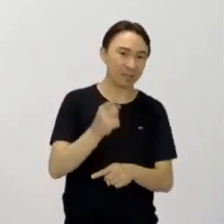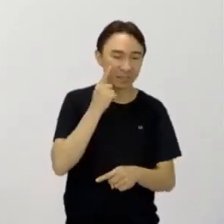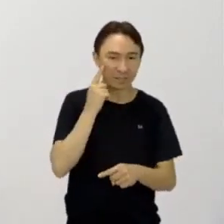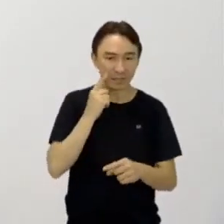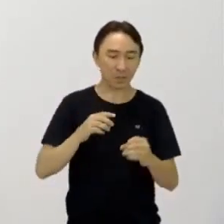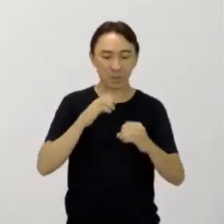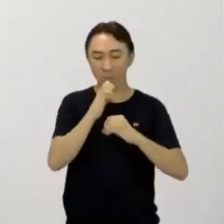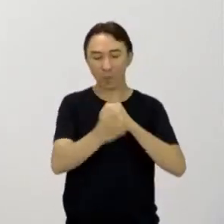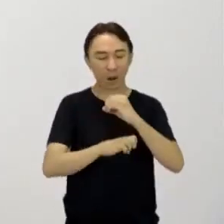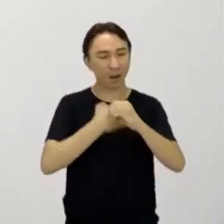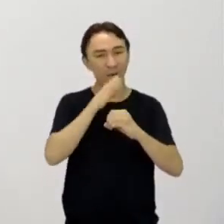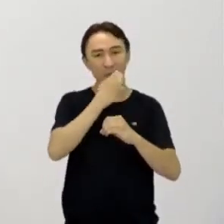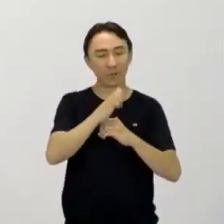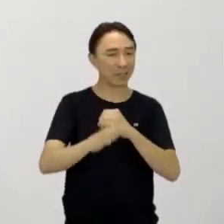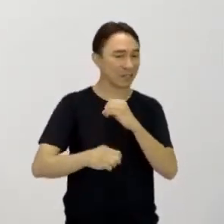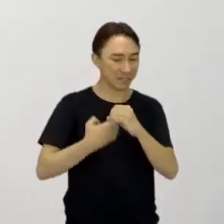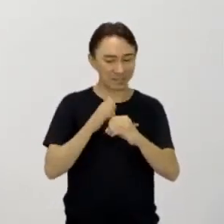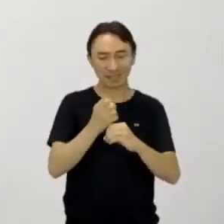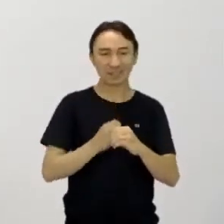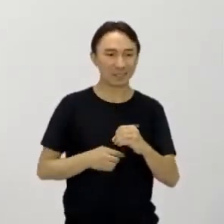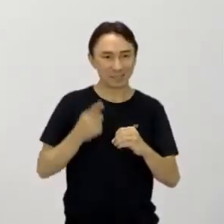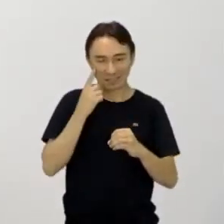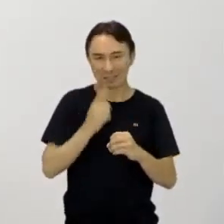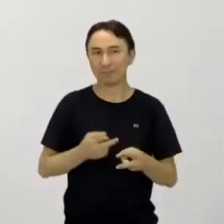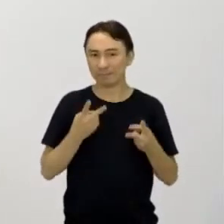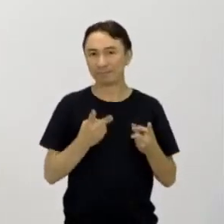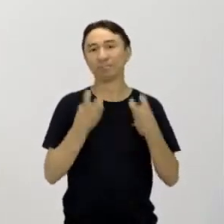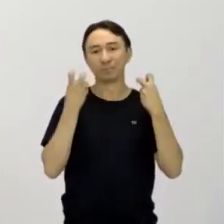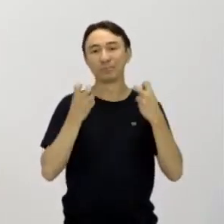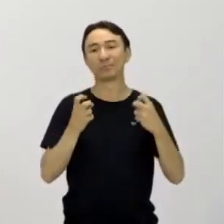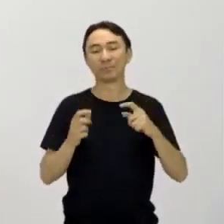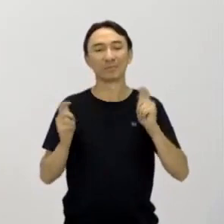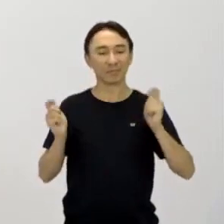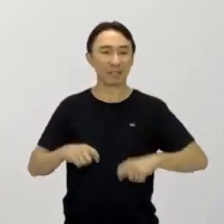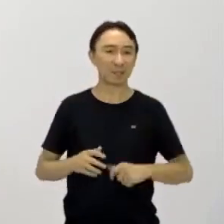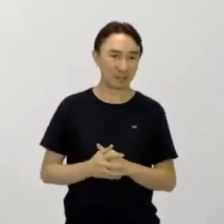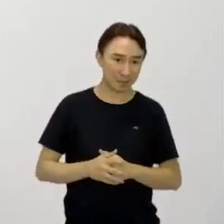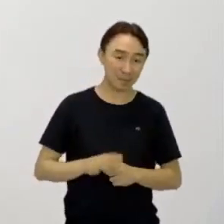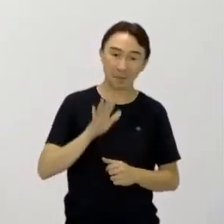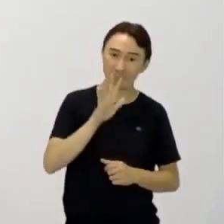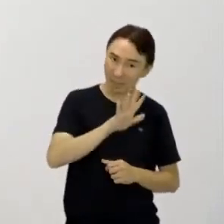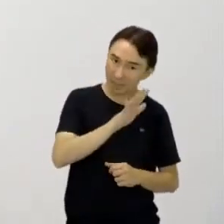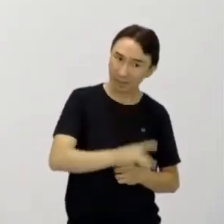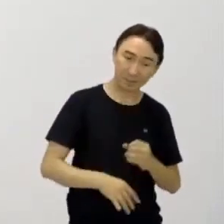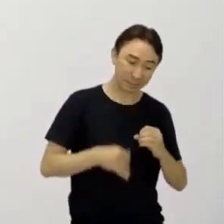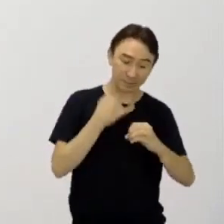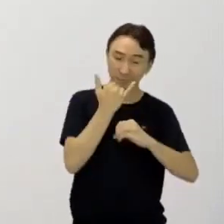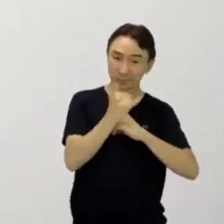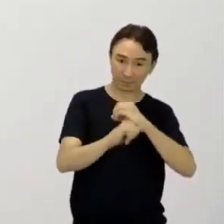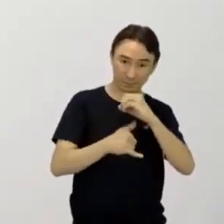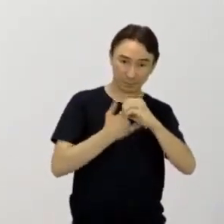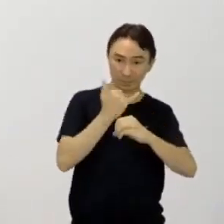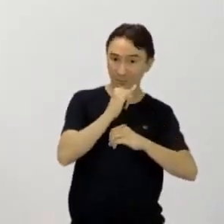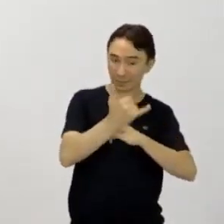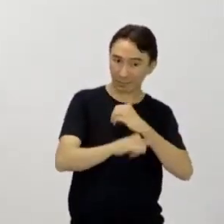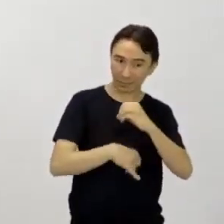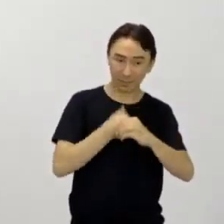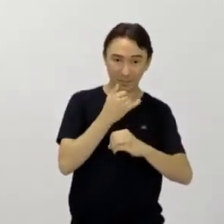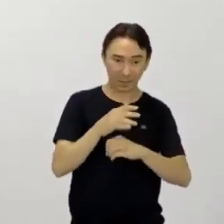isso matematicamente. O que você precisa entender é que esse modelo atômico evoluiu, ele é formado por